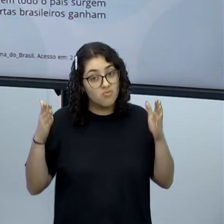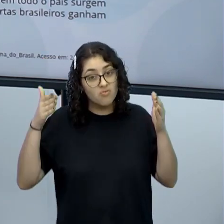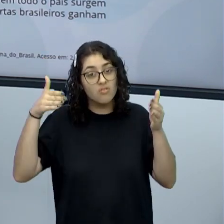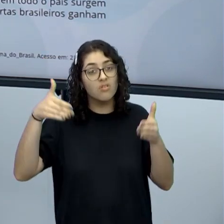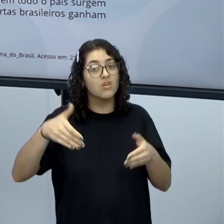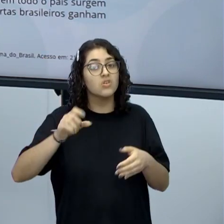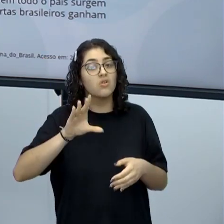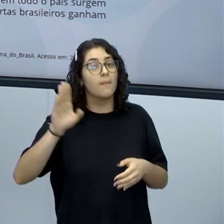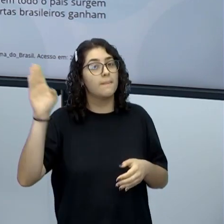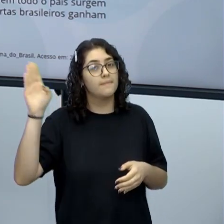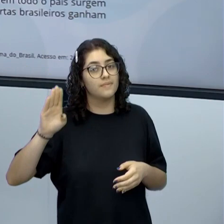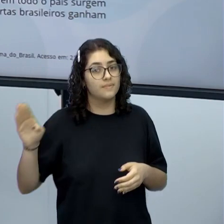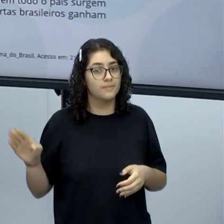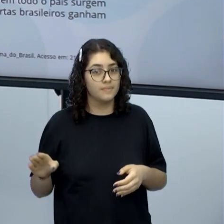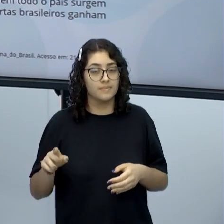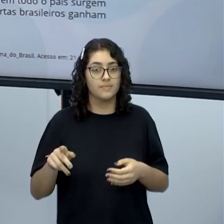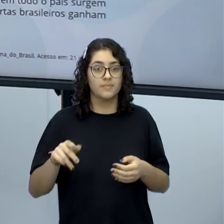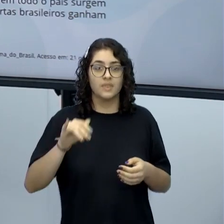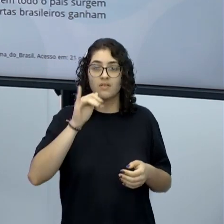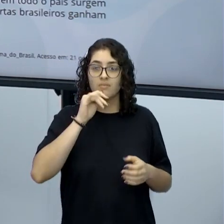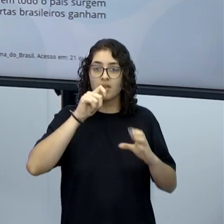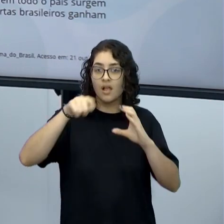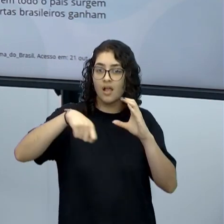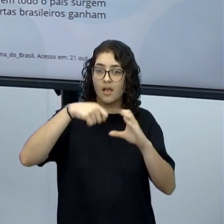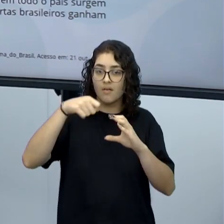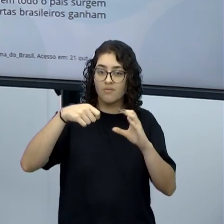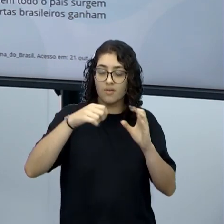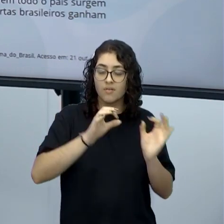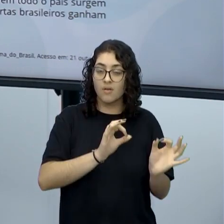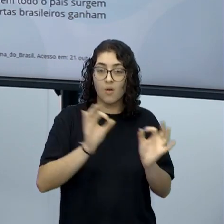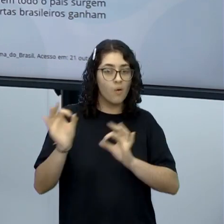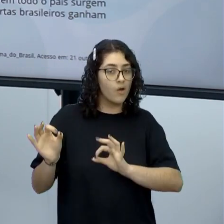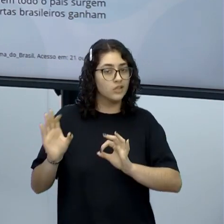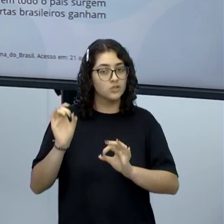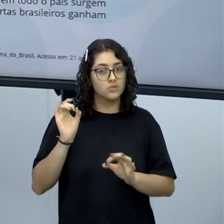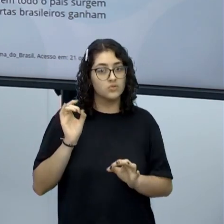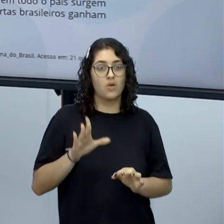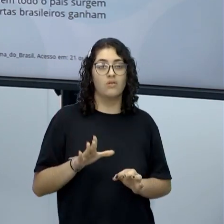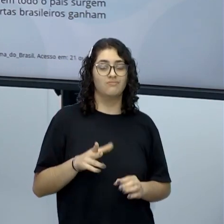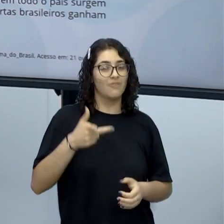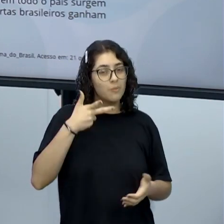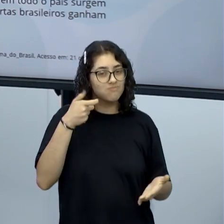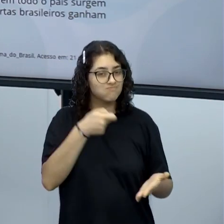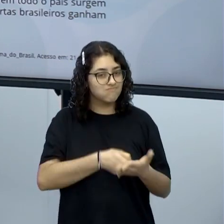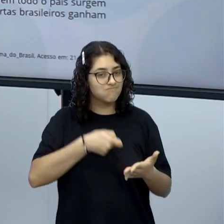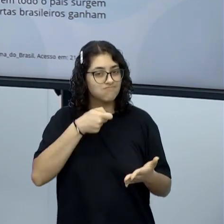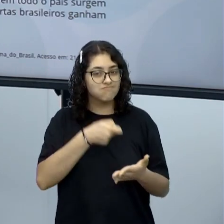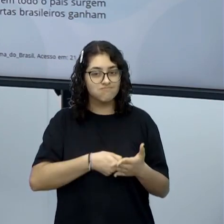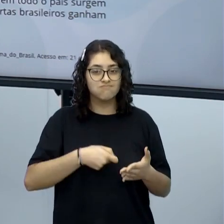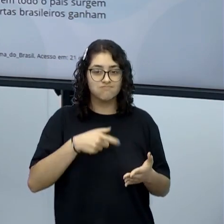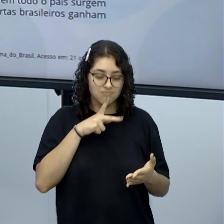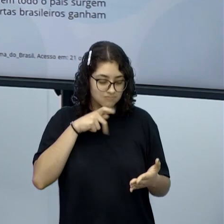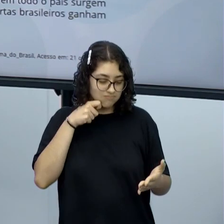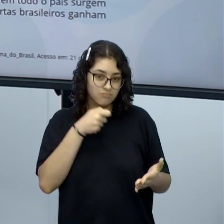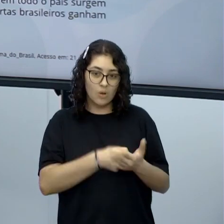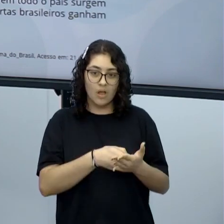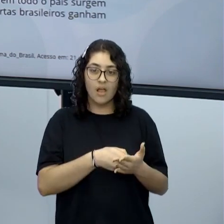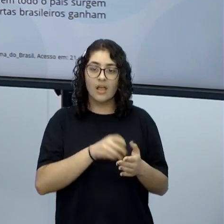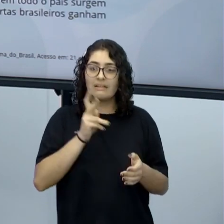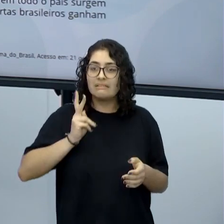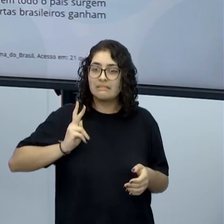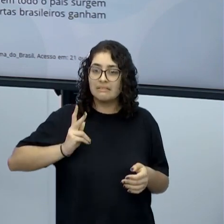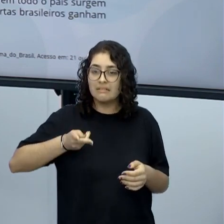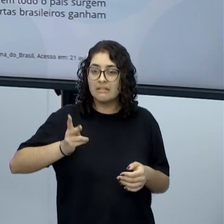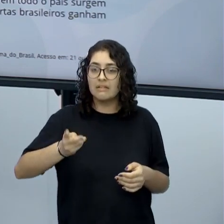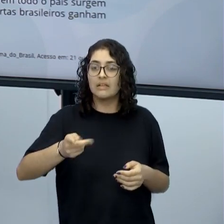que passar o filme nacional, tem que colocar o curta-metragem. Então, sempre obrigando a colocar. Então, desde sempre,